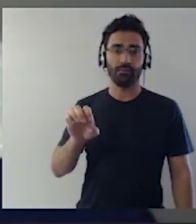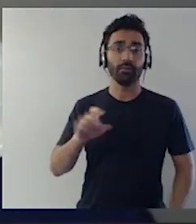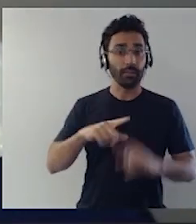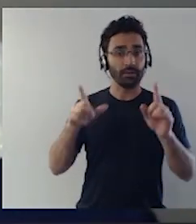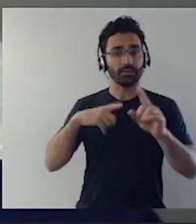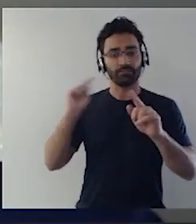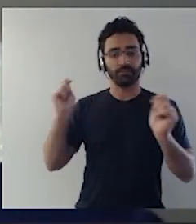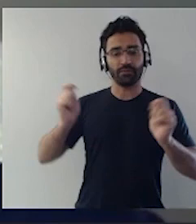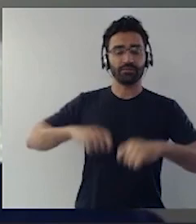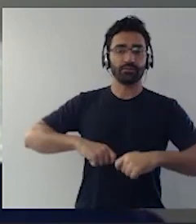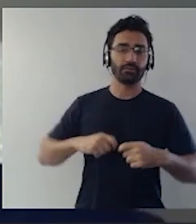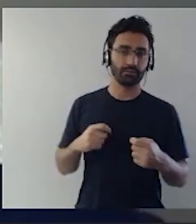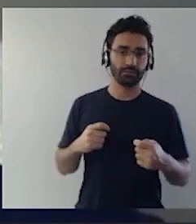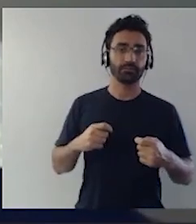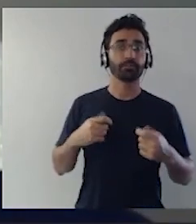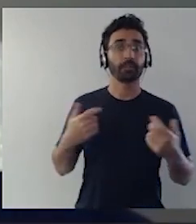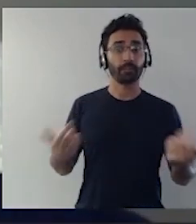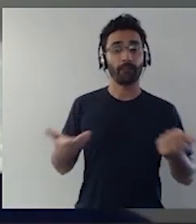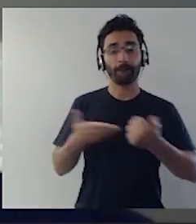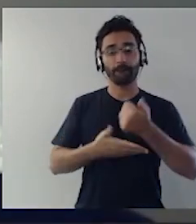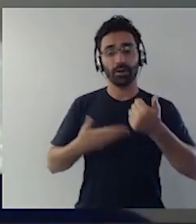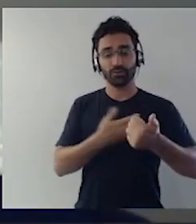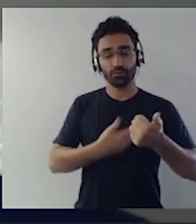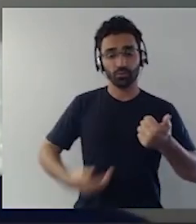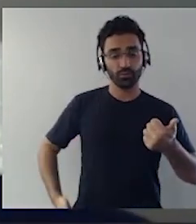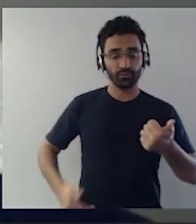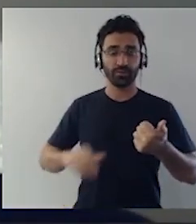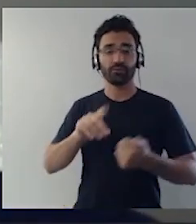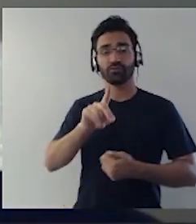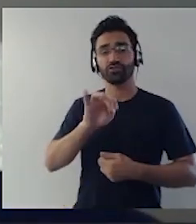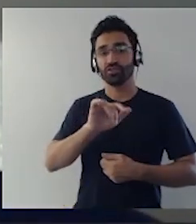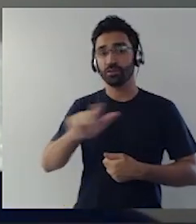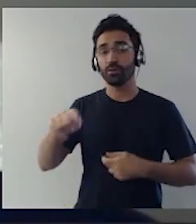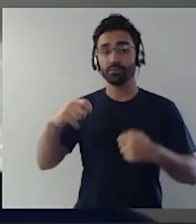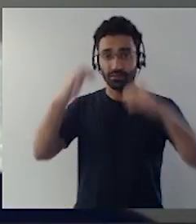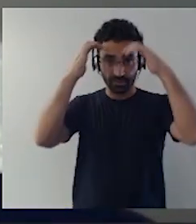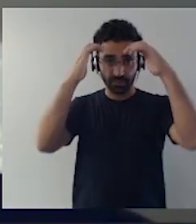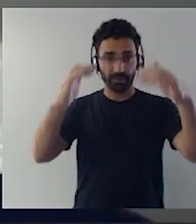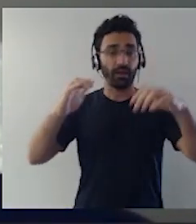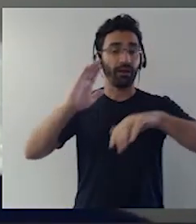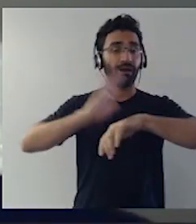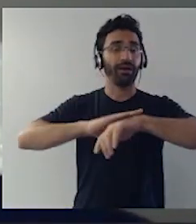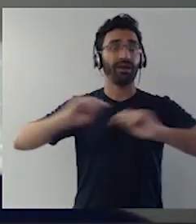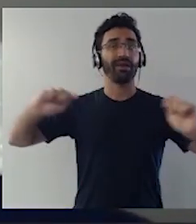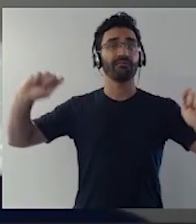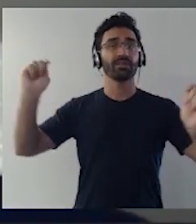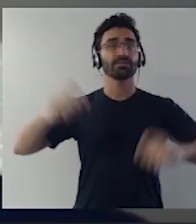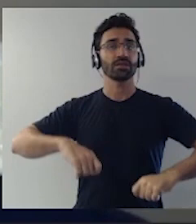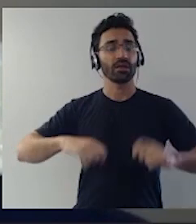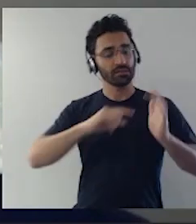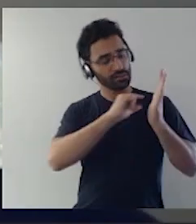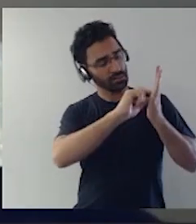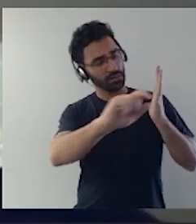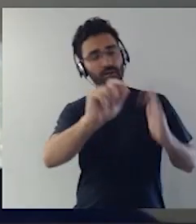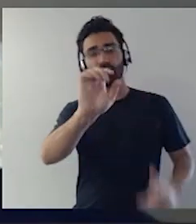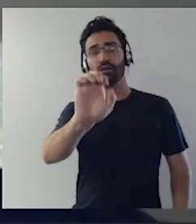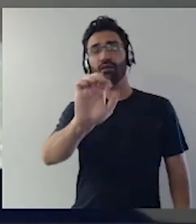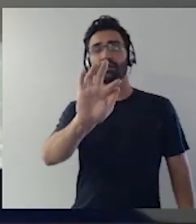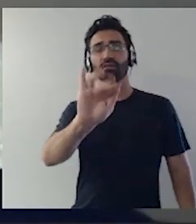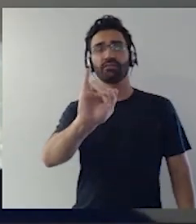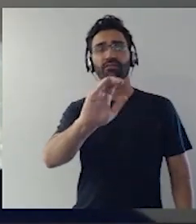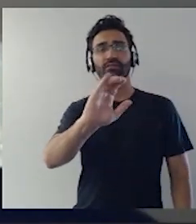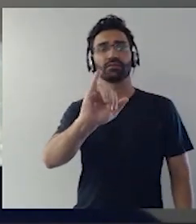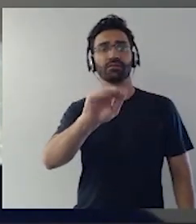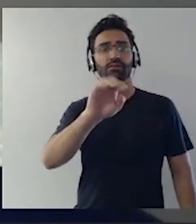eficiência. A base desse governo digital é o princípio da eficiência. Então, nós temos impactos efetivamente, nós temos